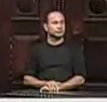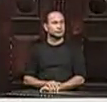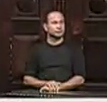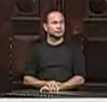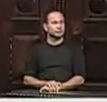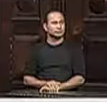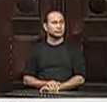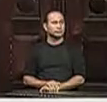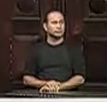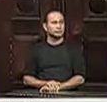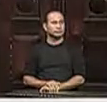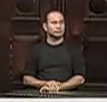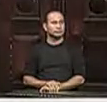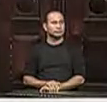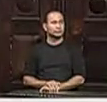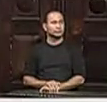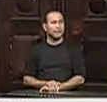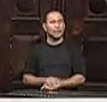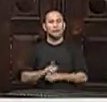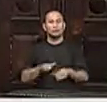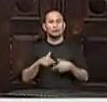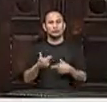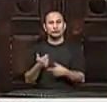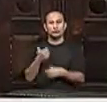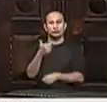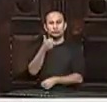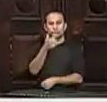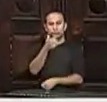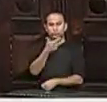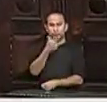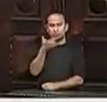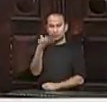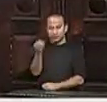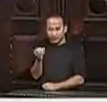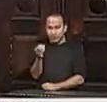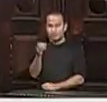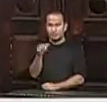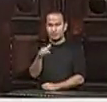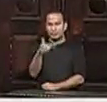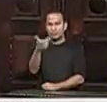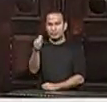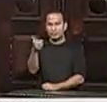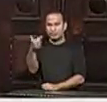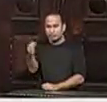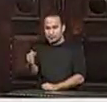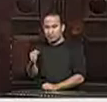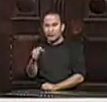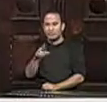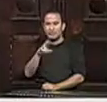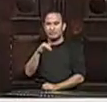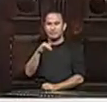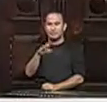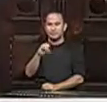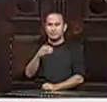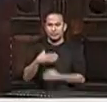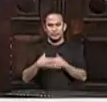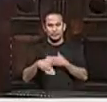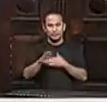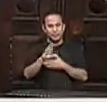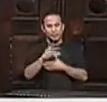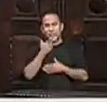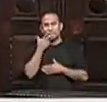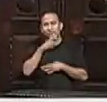Nos exercícios de 2016 e 2017, a receita corrente líquida